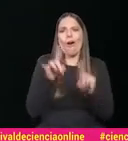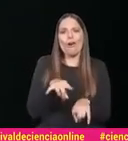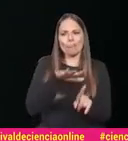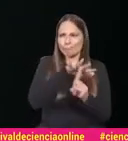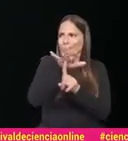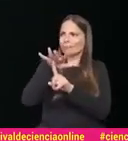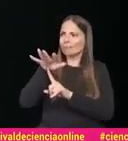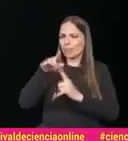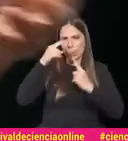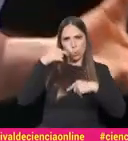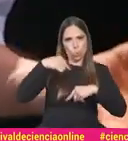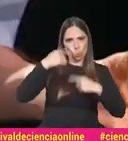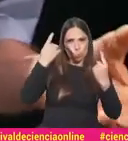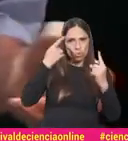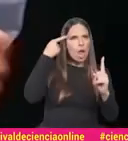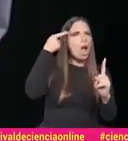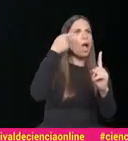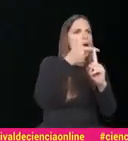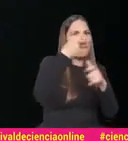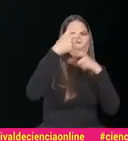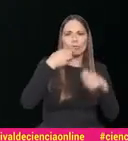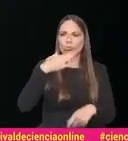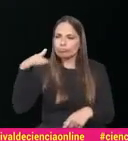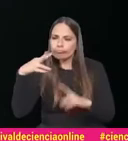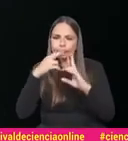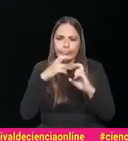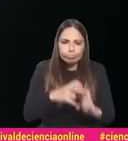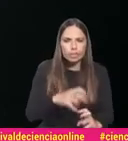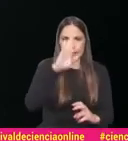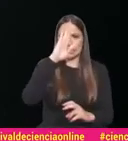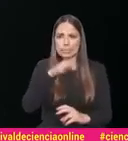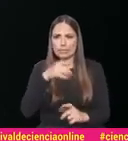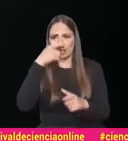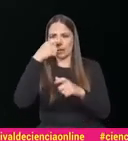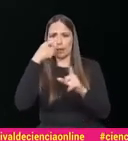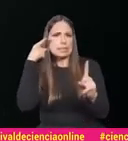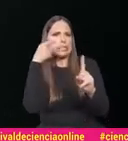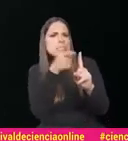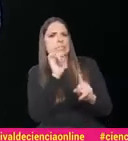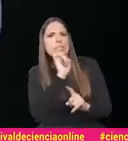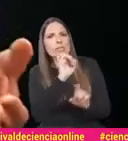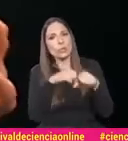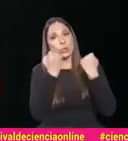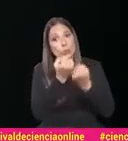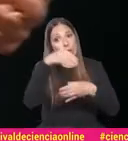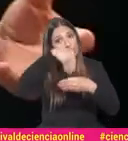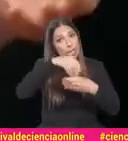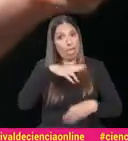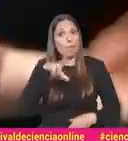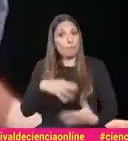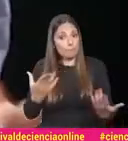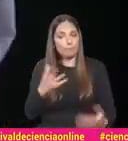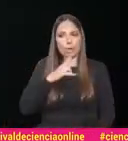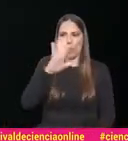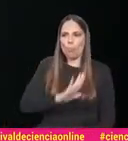contributo para mostrarmos o papel dos cientistas, para reconhecermos o papel dos cientistas na sociedade portuguesa. Portugal